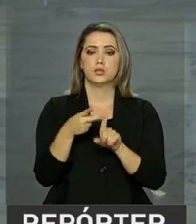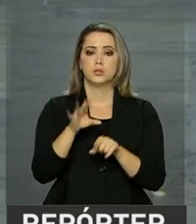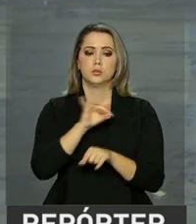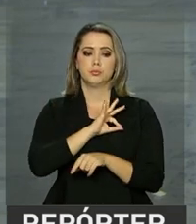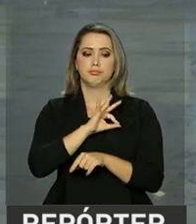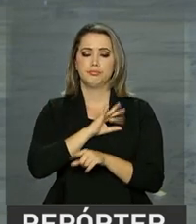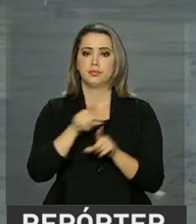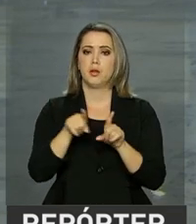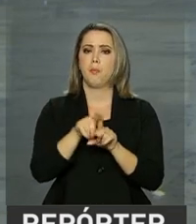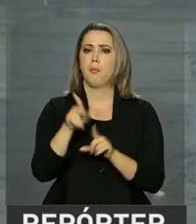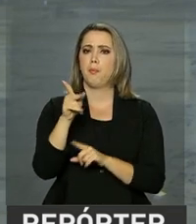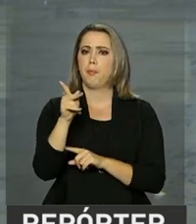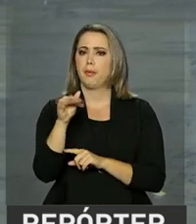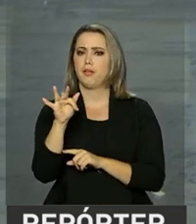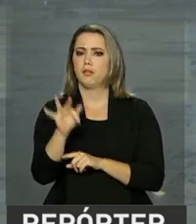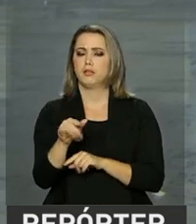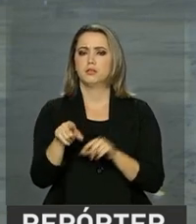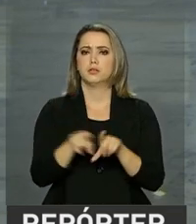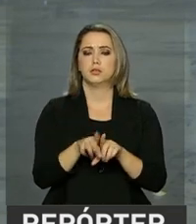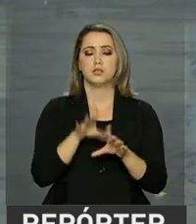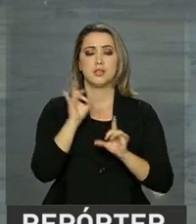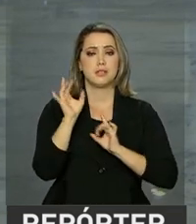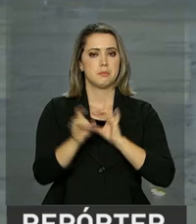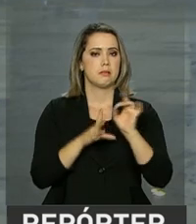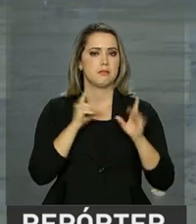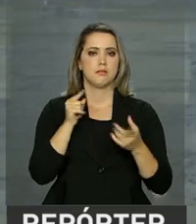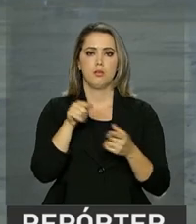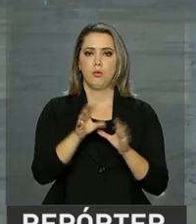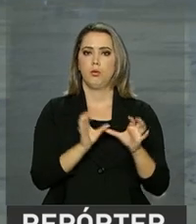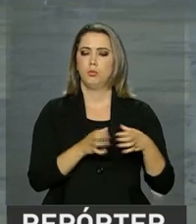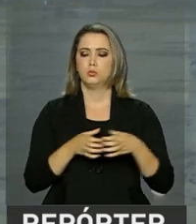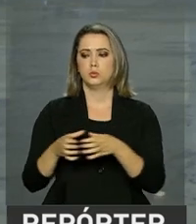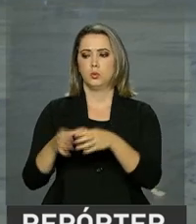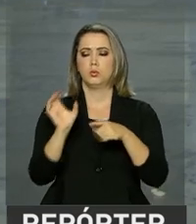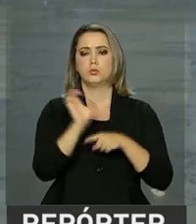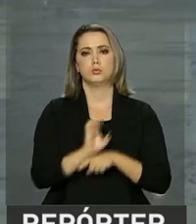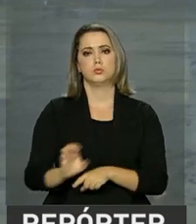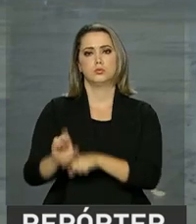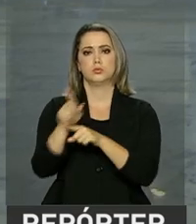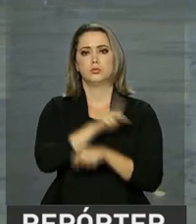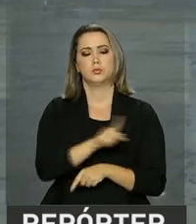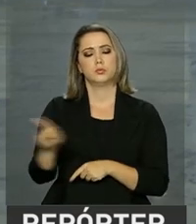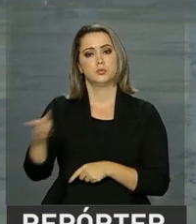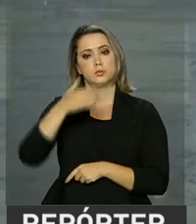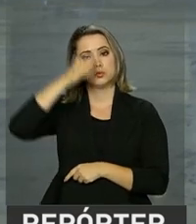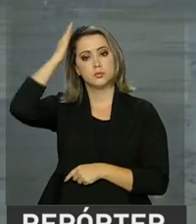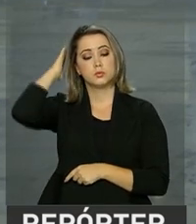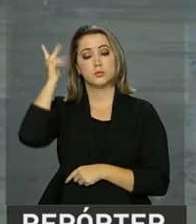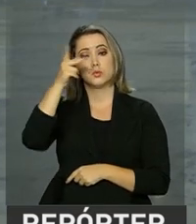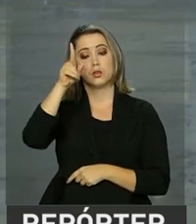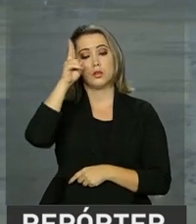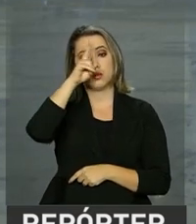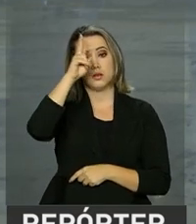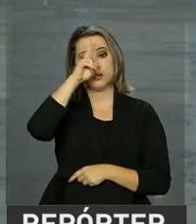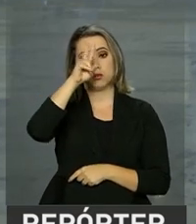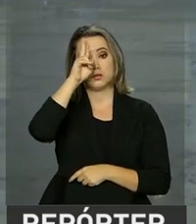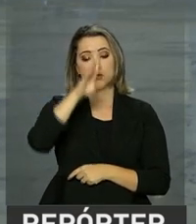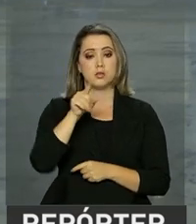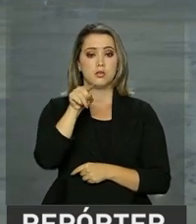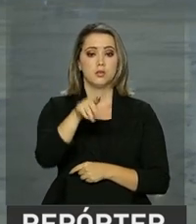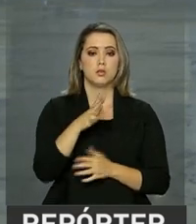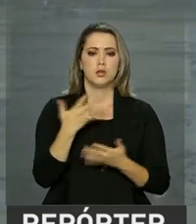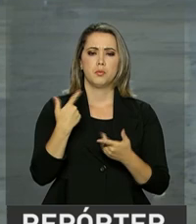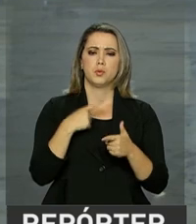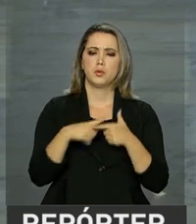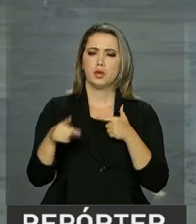Armadas e pela Polícia Federal em situações específicas nos Estados o presidente Michel Temer lembrou da atuação das forças federais durante as